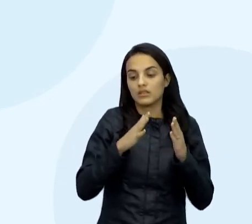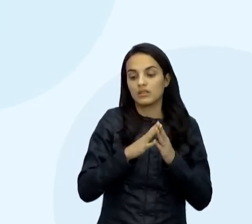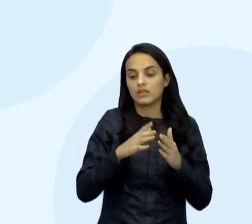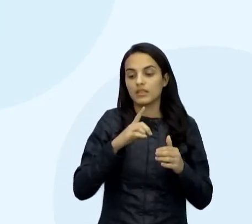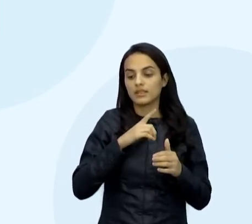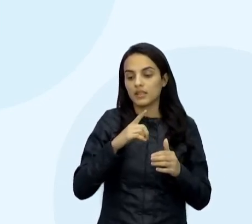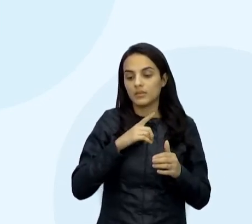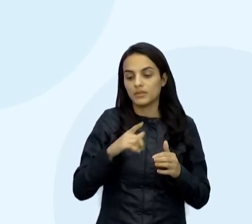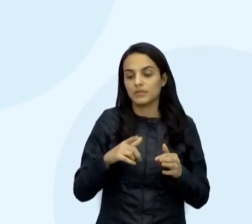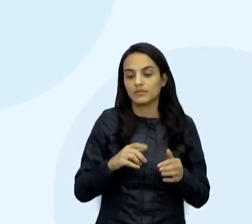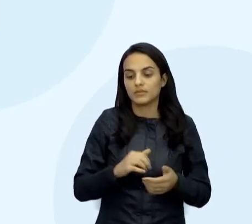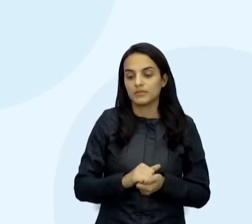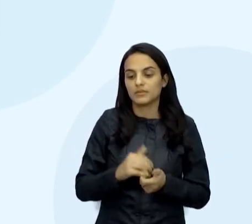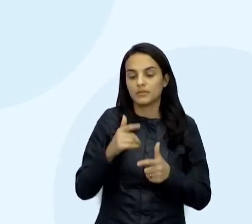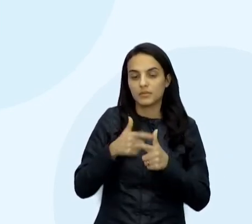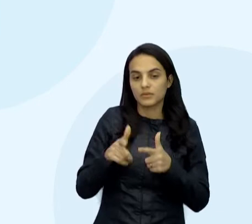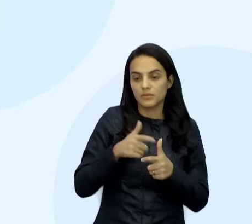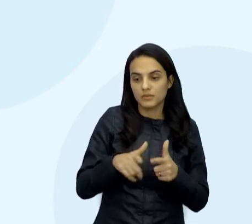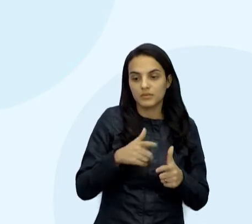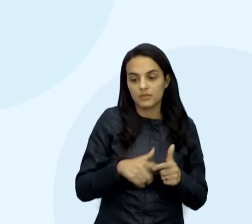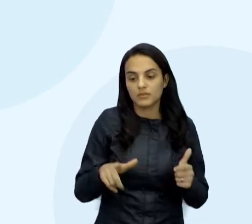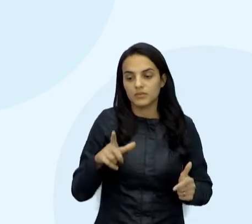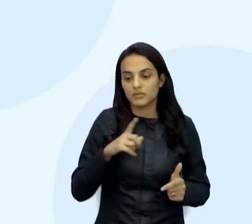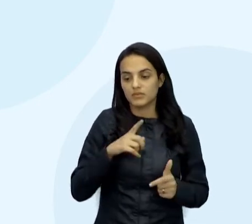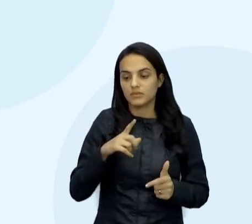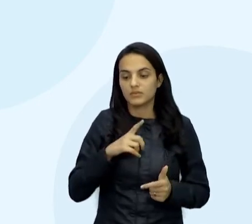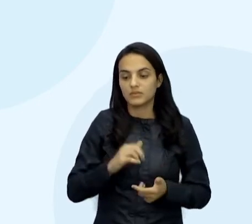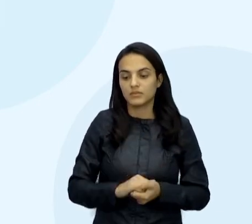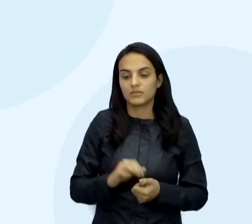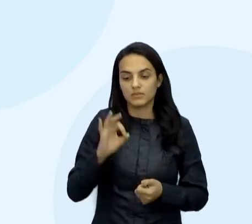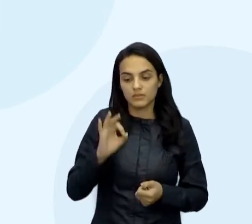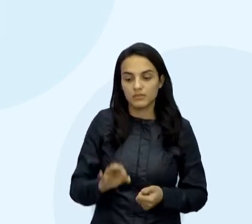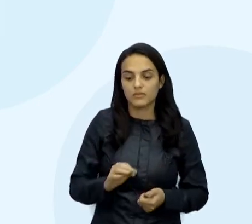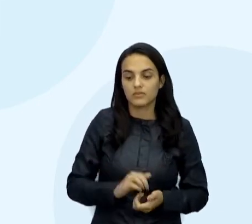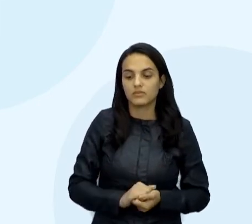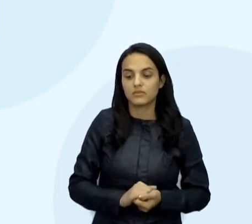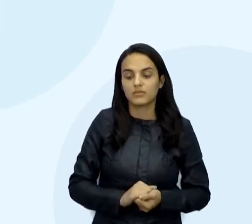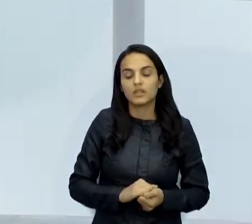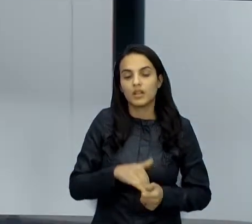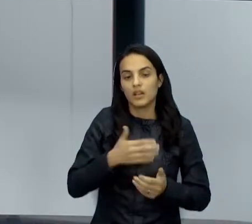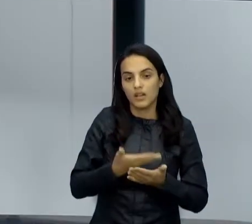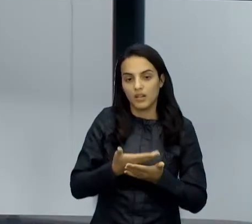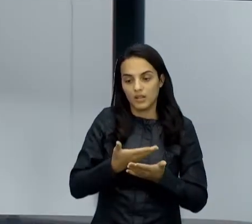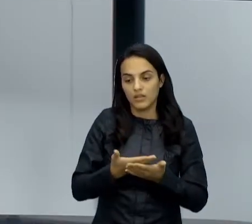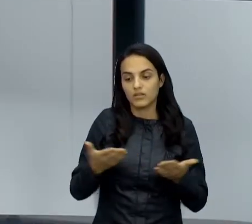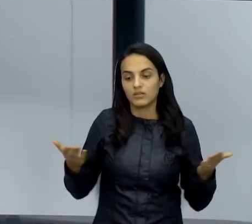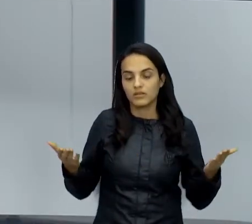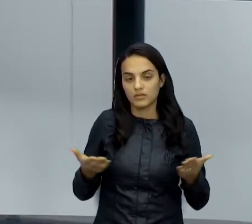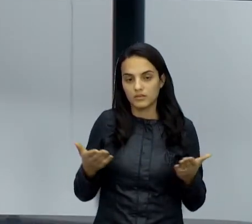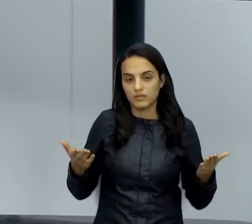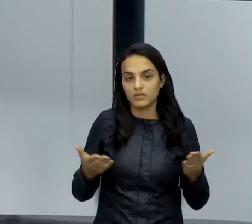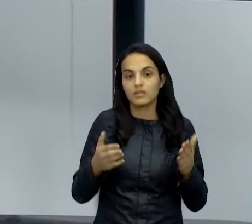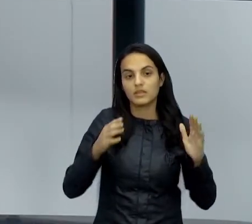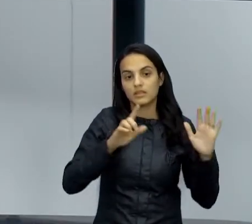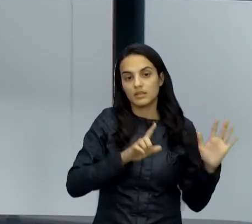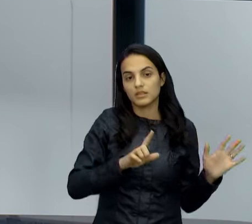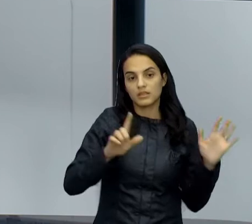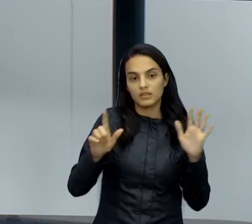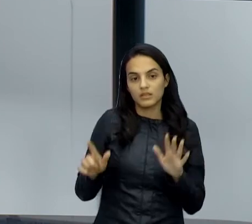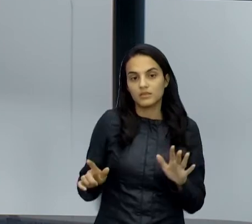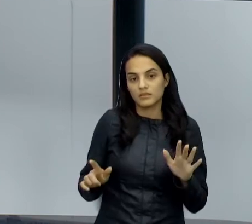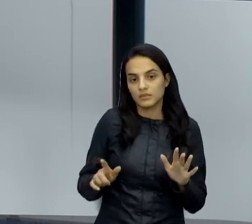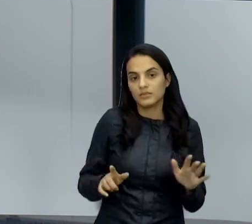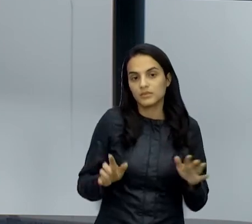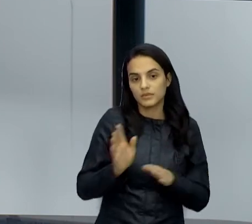aparelhos com algum problema? Será que é isso? Tá certo? Então, a aula de hoje, a aula da semana, a